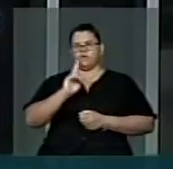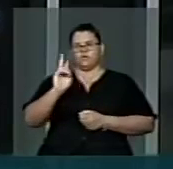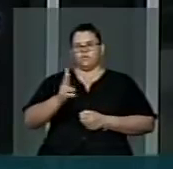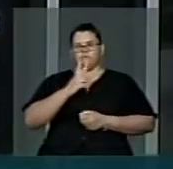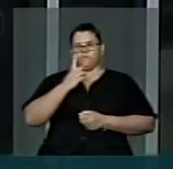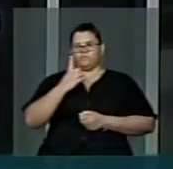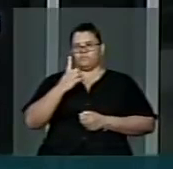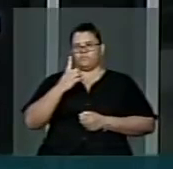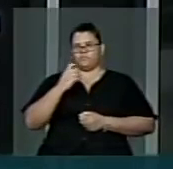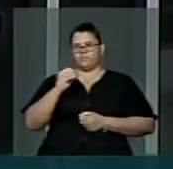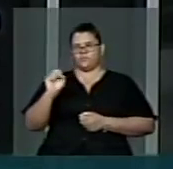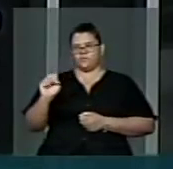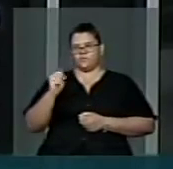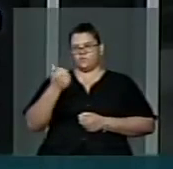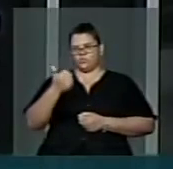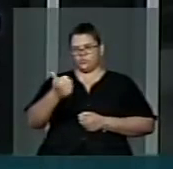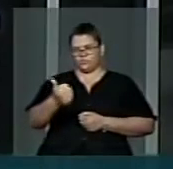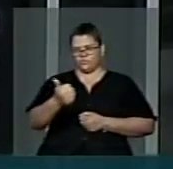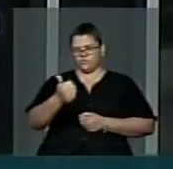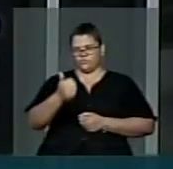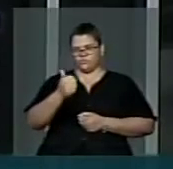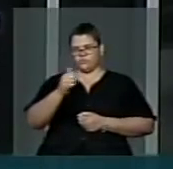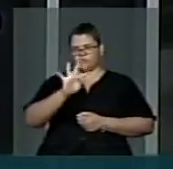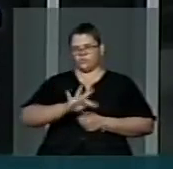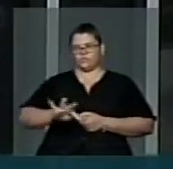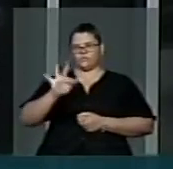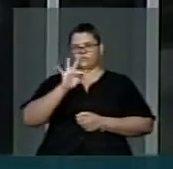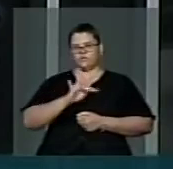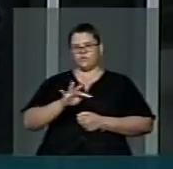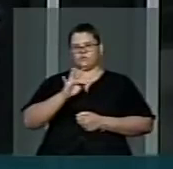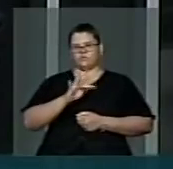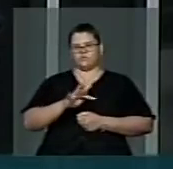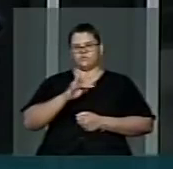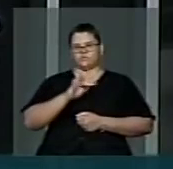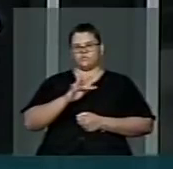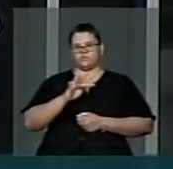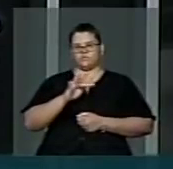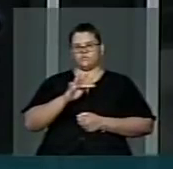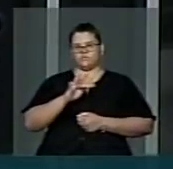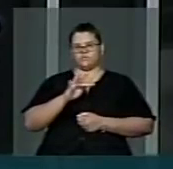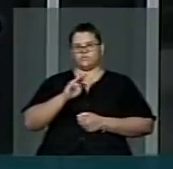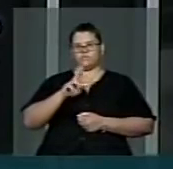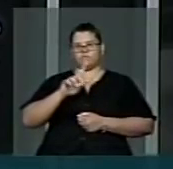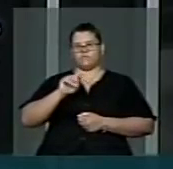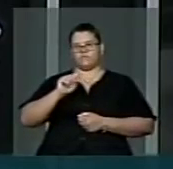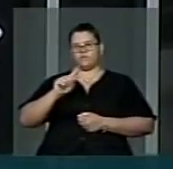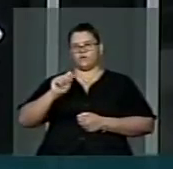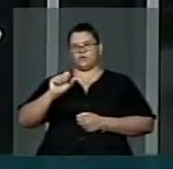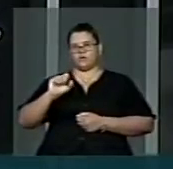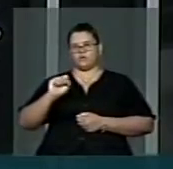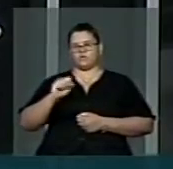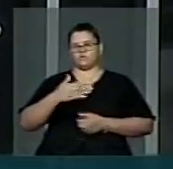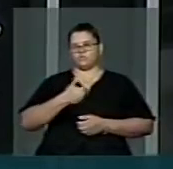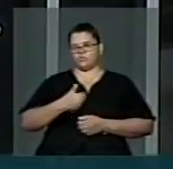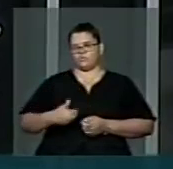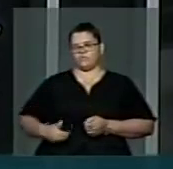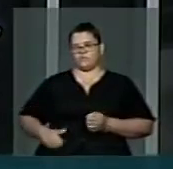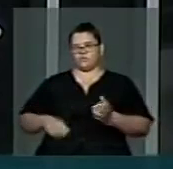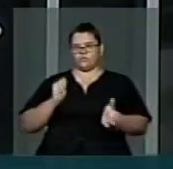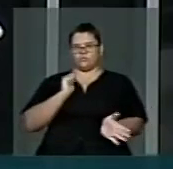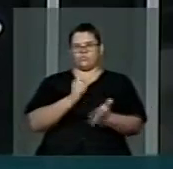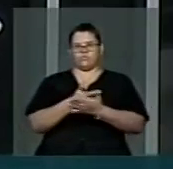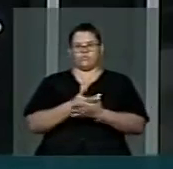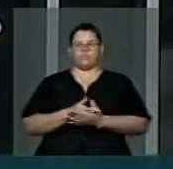2.081 instituições de ensino, com 500 mil de vagas compradas pelo governo. Diante de números tão expressivos e